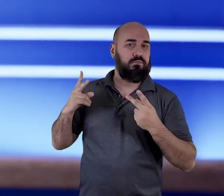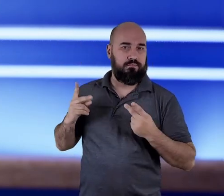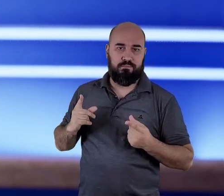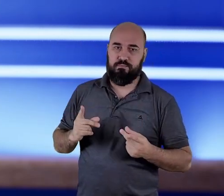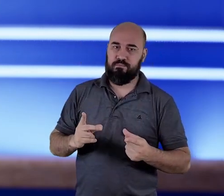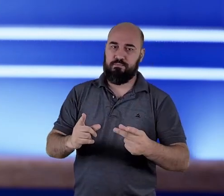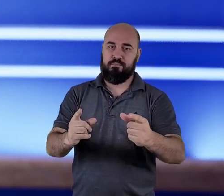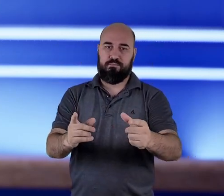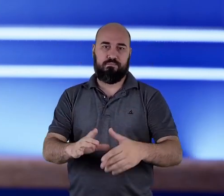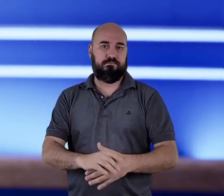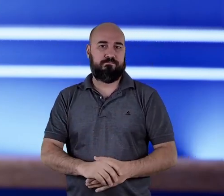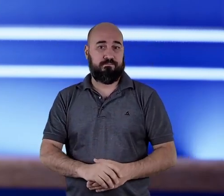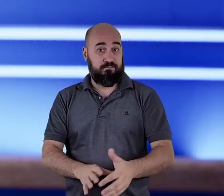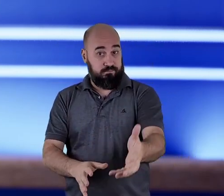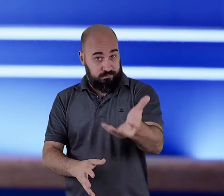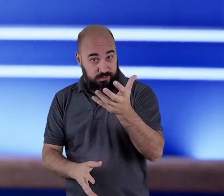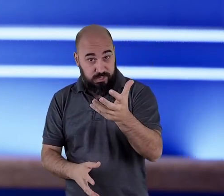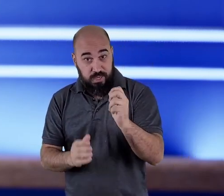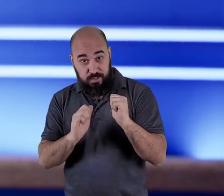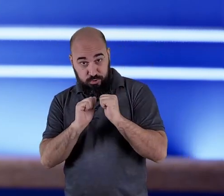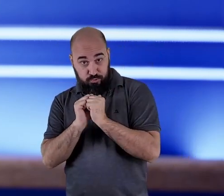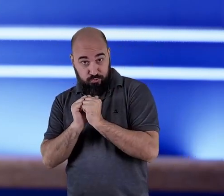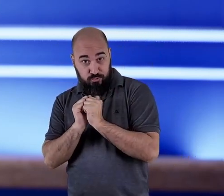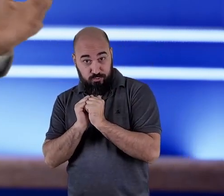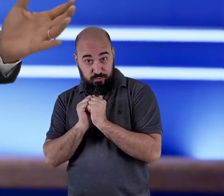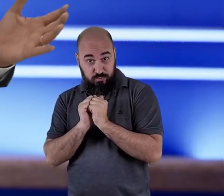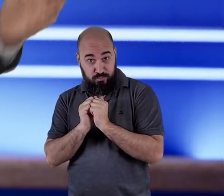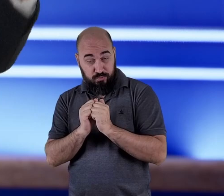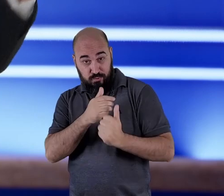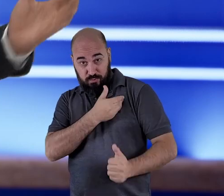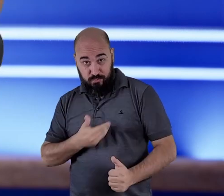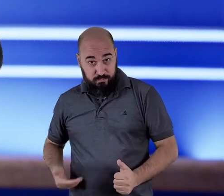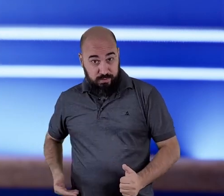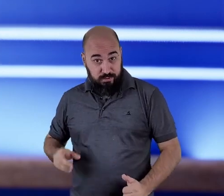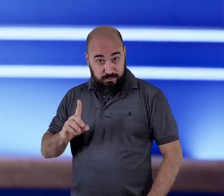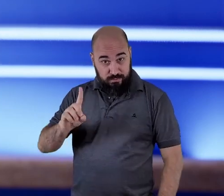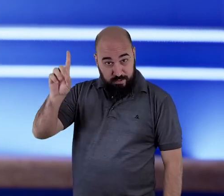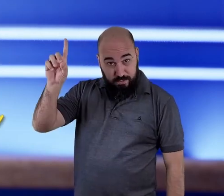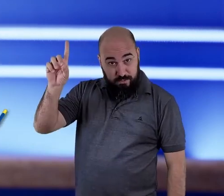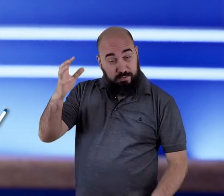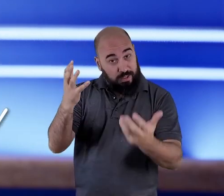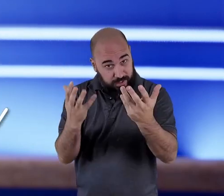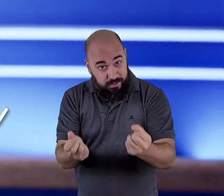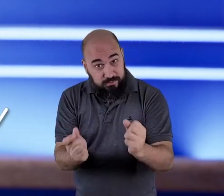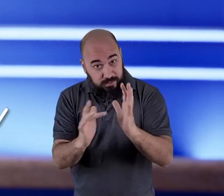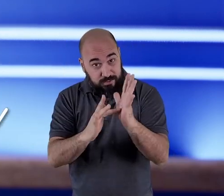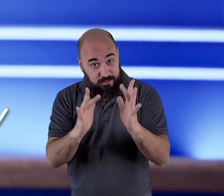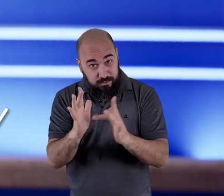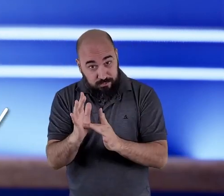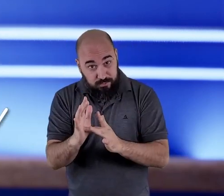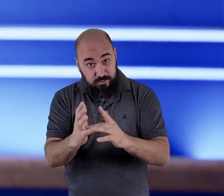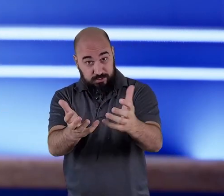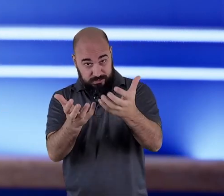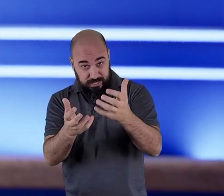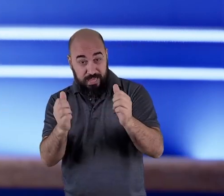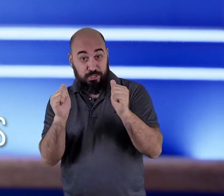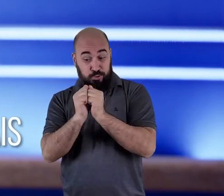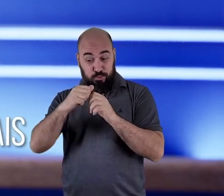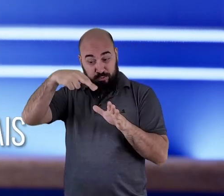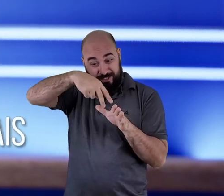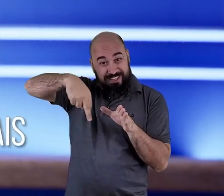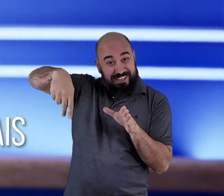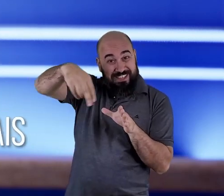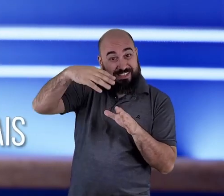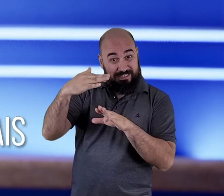eternidade. Quer você fazer parte desse império? Aceita o convite da graça de Cristo Jesus? Quer estar dentro da cidade?